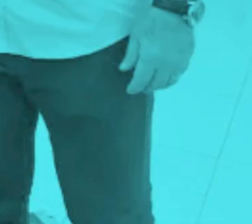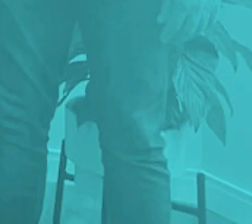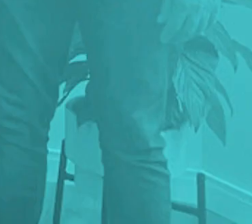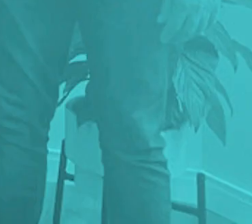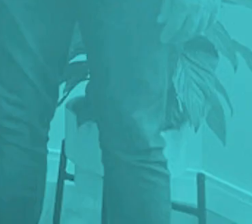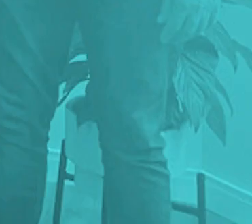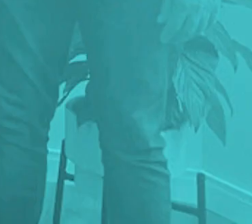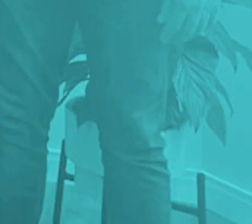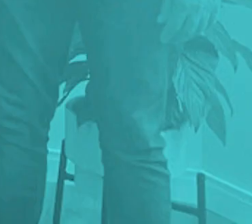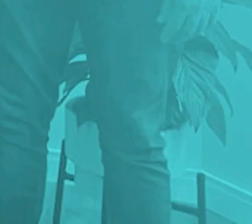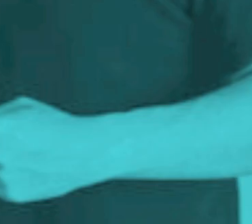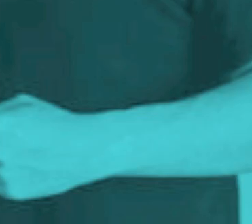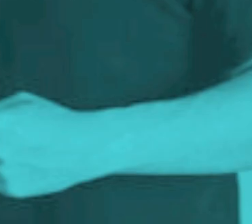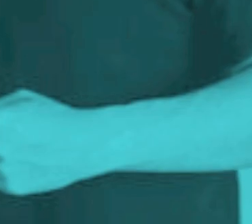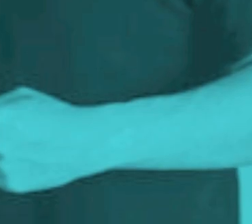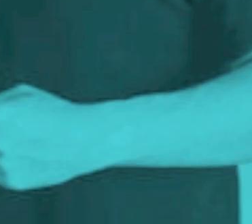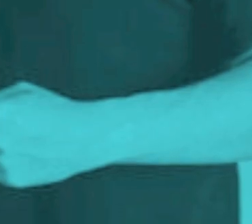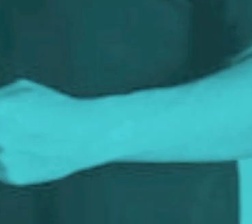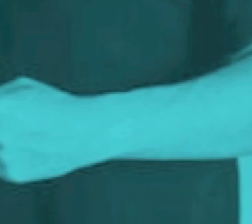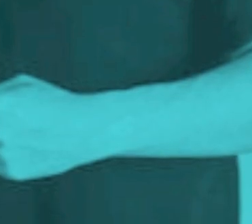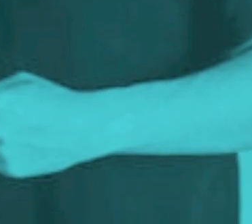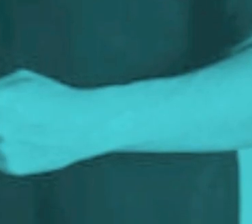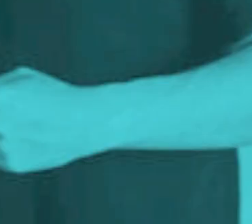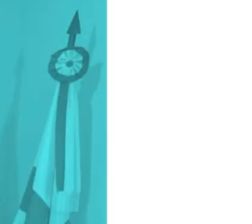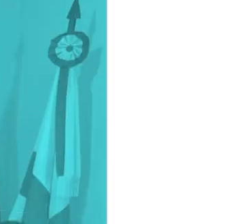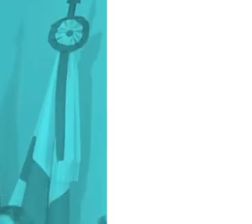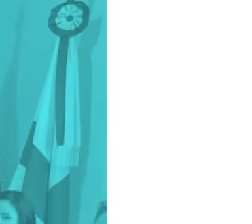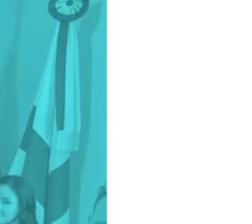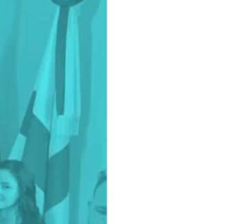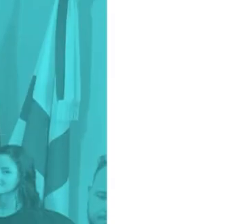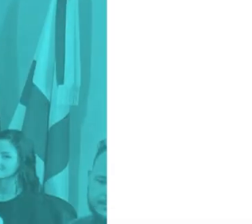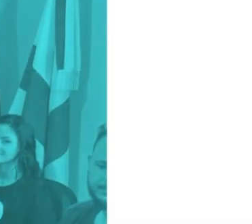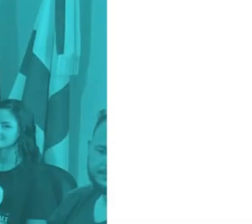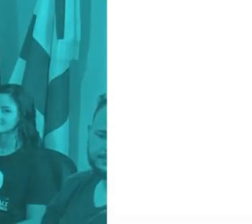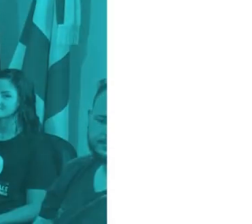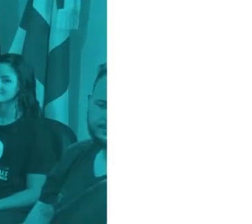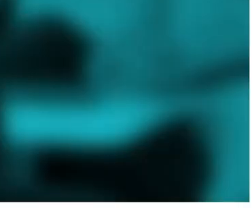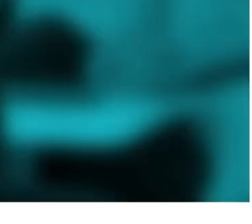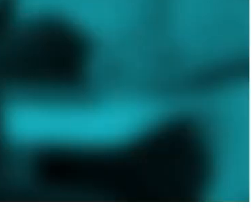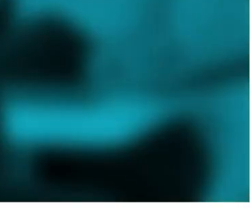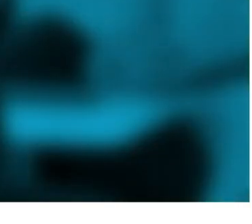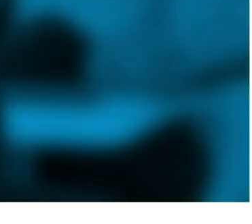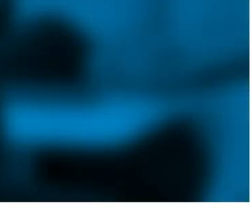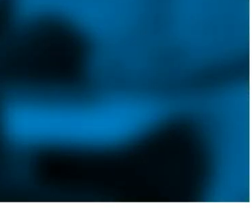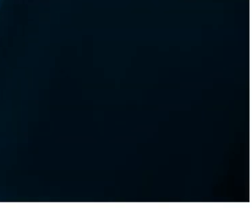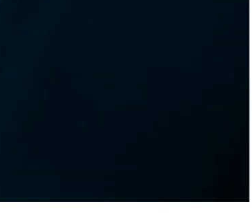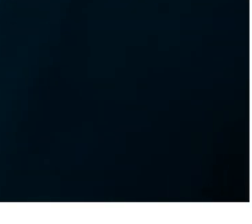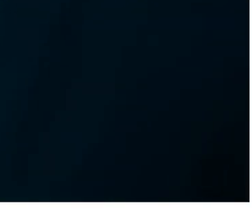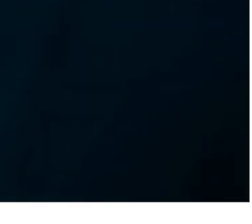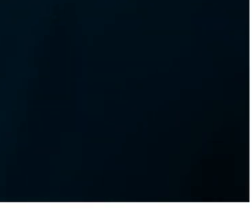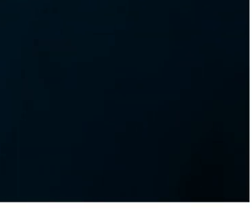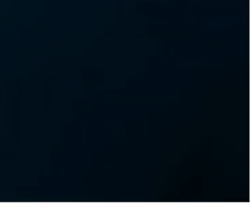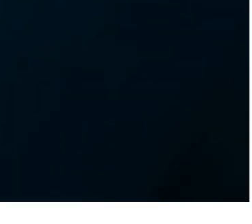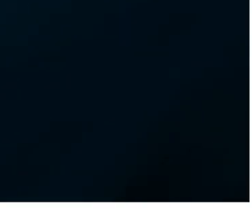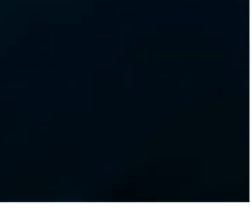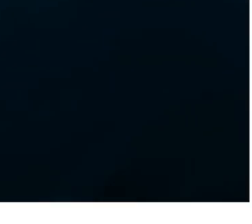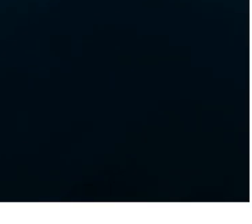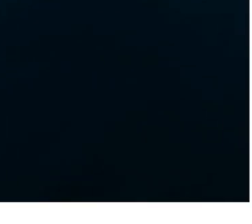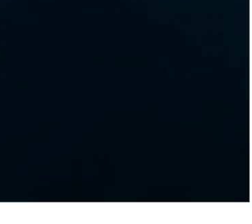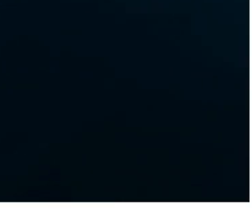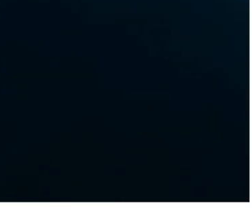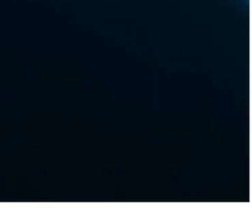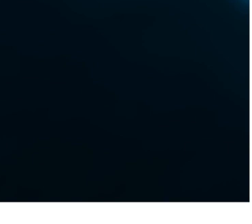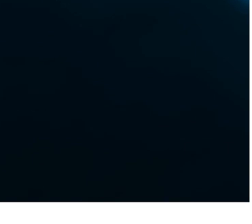os representantes oficiais dos municípios cumpriram os seguintes requisitos: adesão ao edital de chamamento do programa